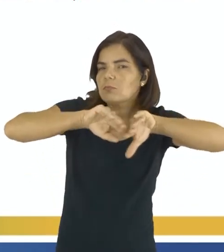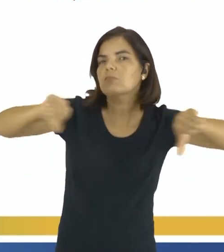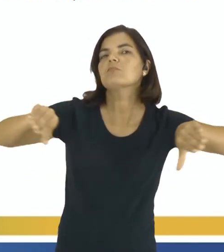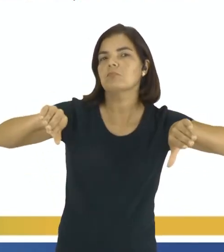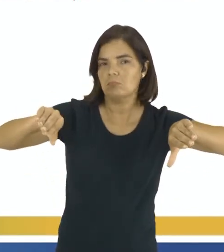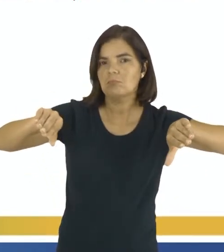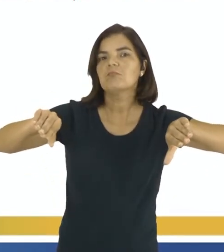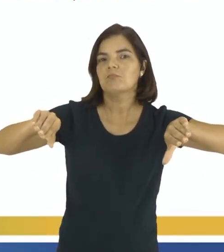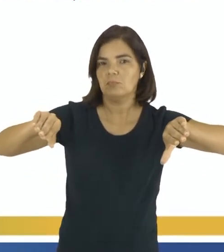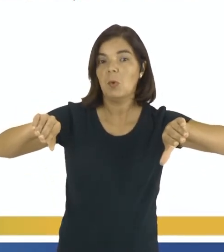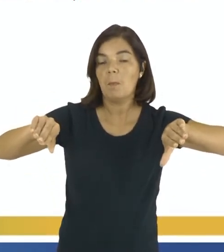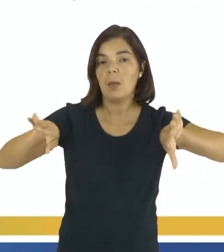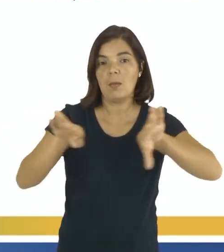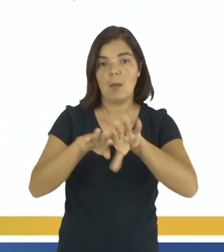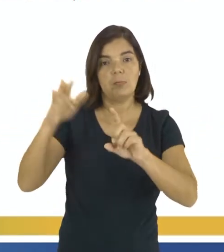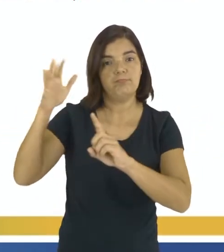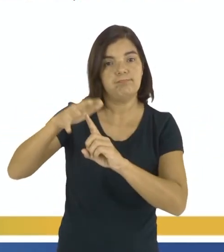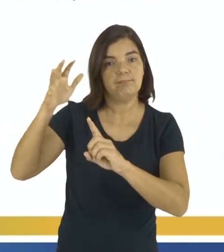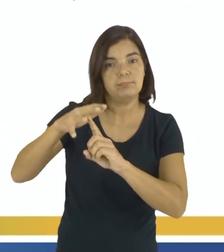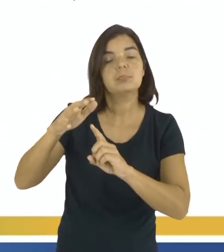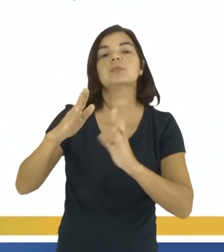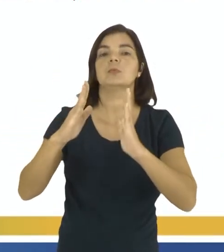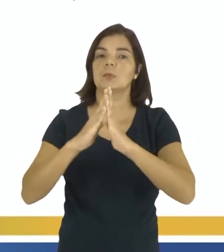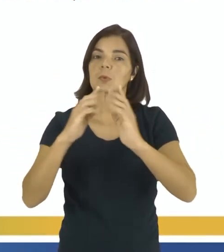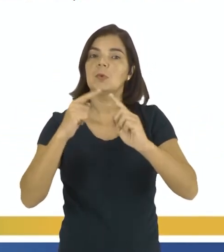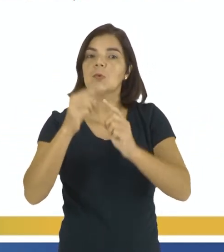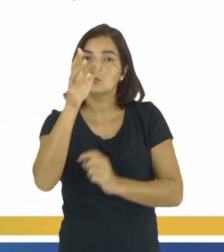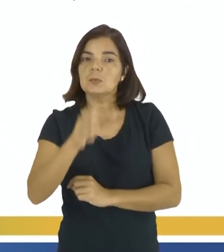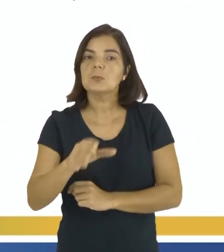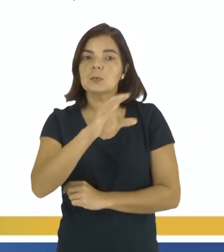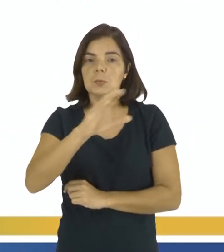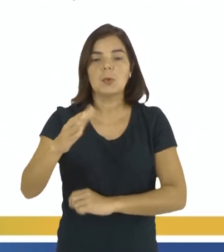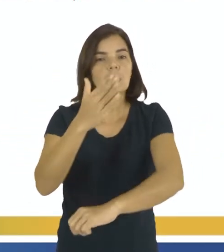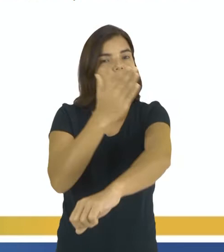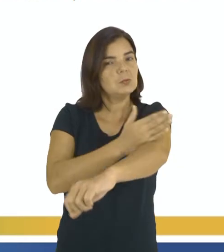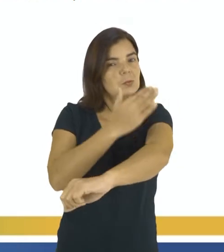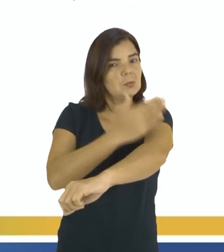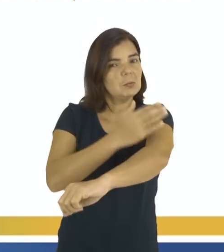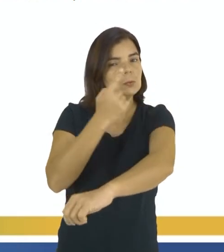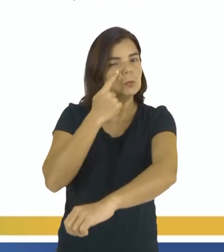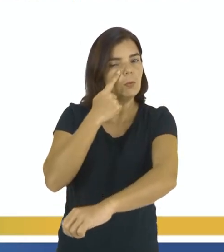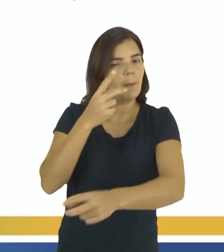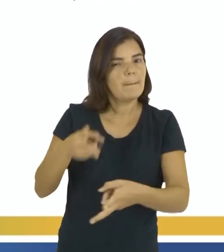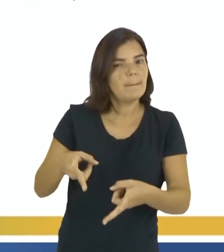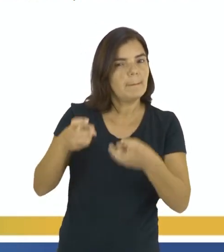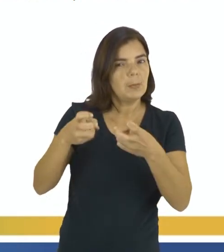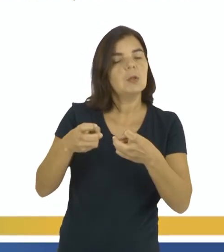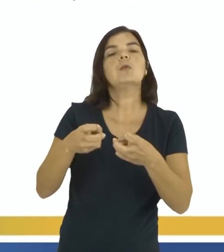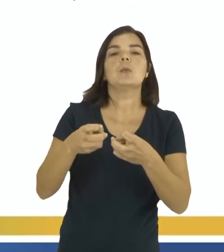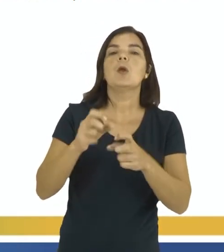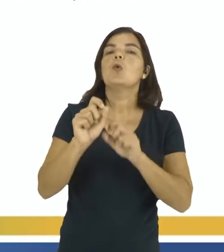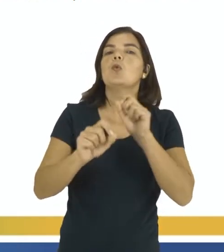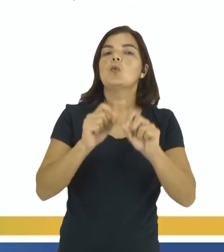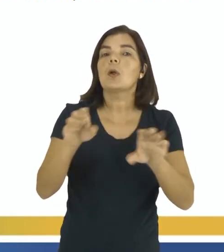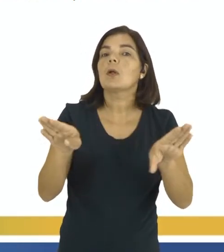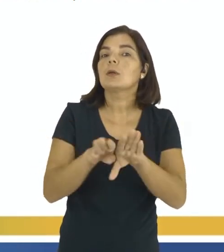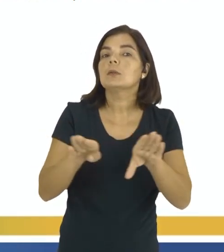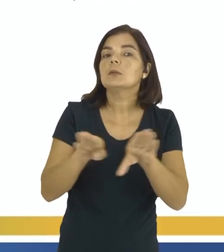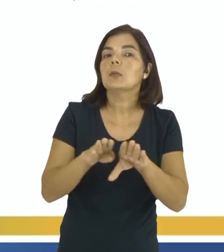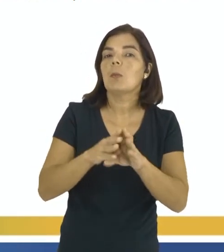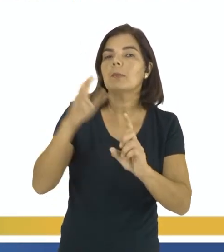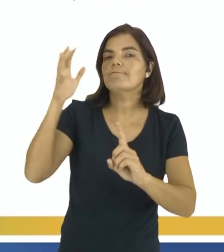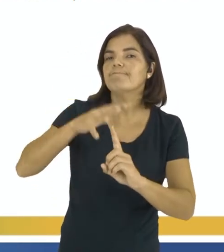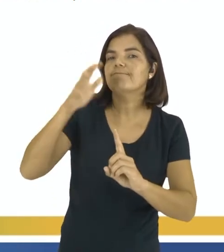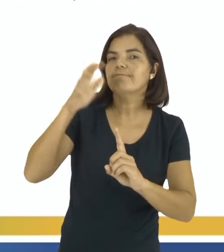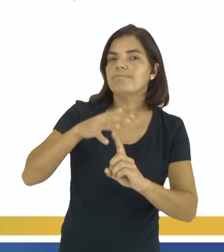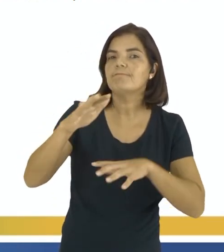monopólio cultural exercido pela Igreja Católica na Idade Média. Então, se vocês ouvirem falar que o renascimento também influenciou